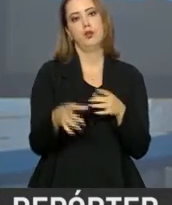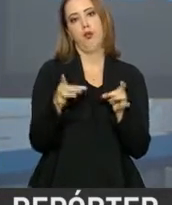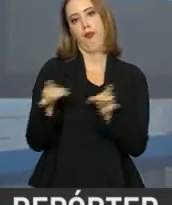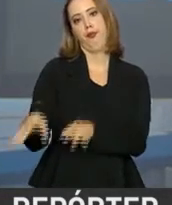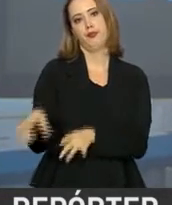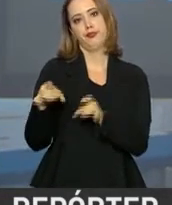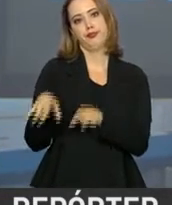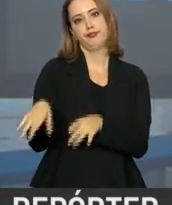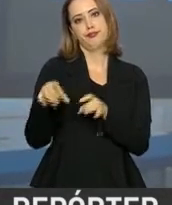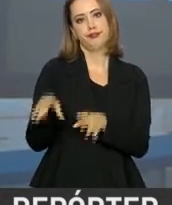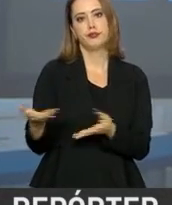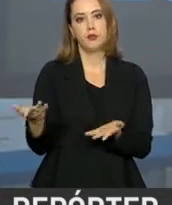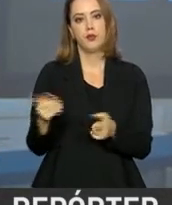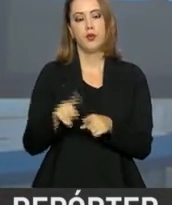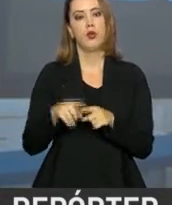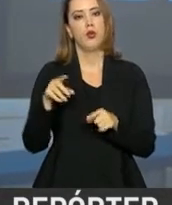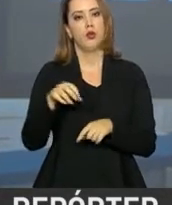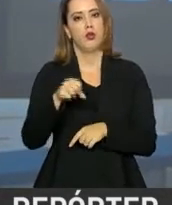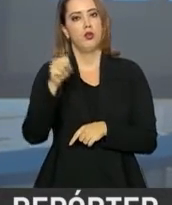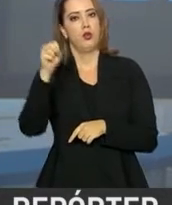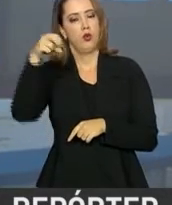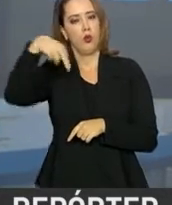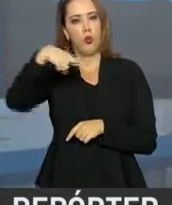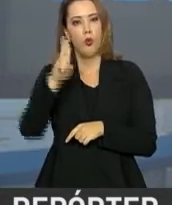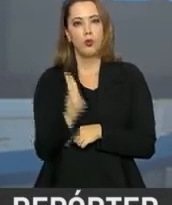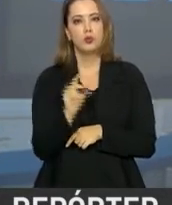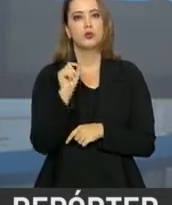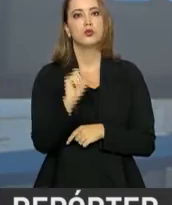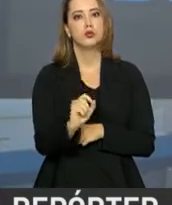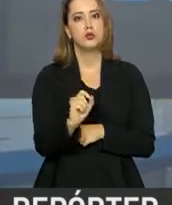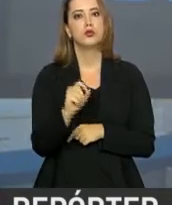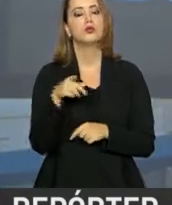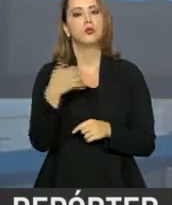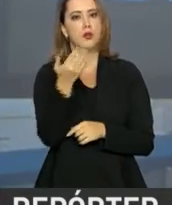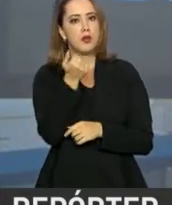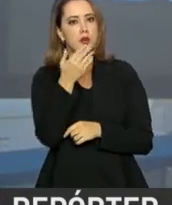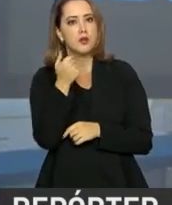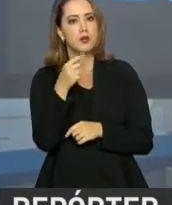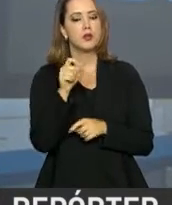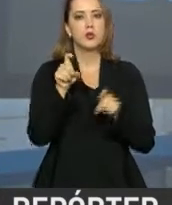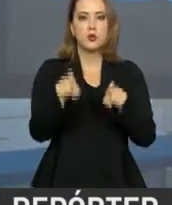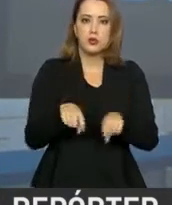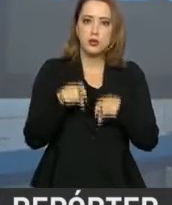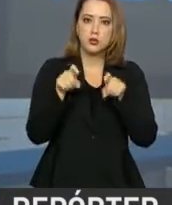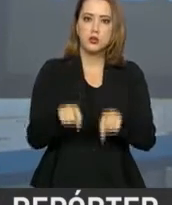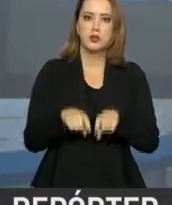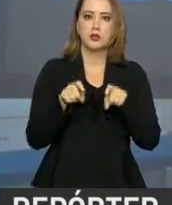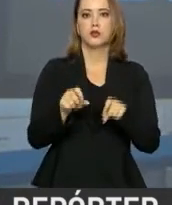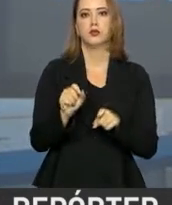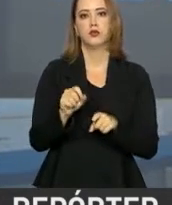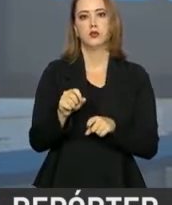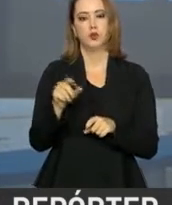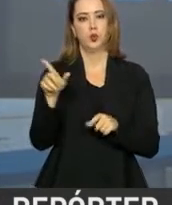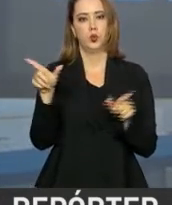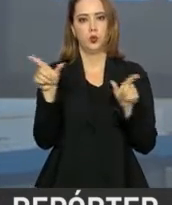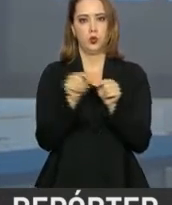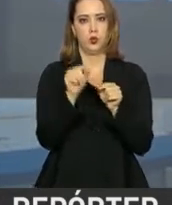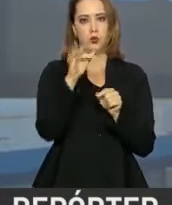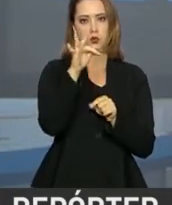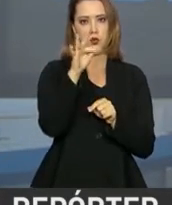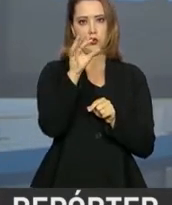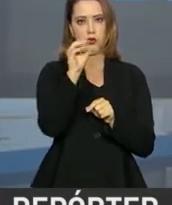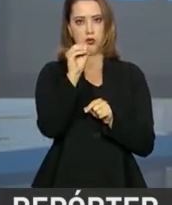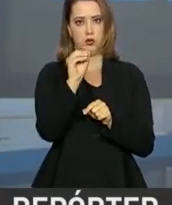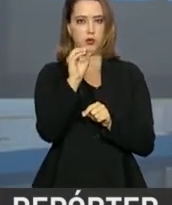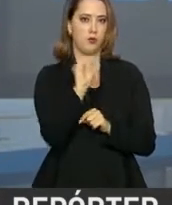desperdiçada segundo a organização das nações unidas para a alimentação e agricultura a fao isso representa